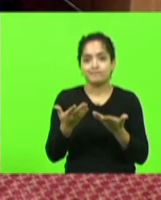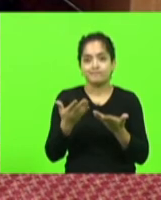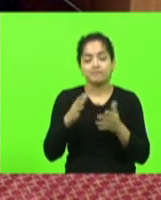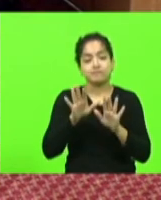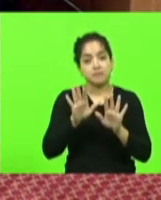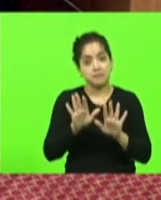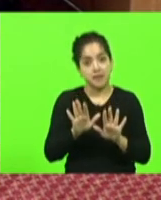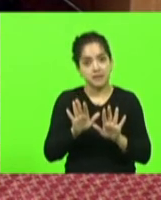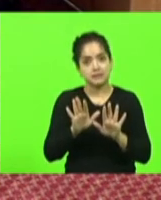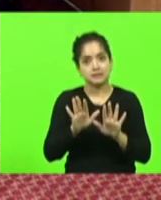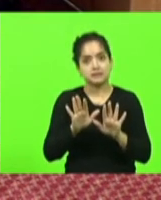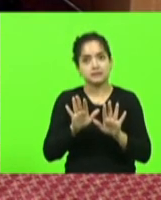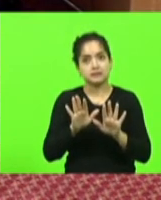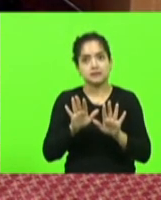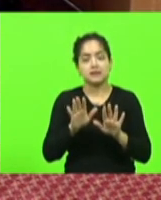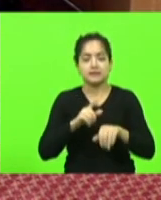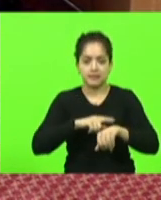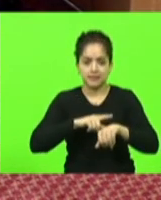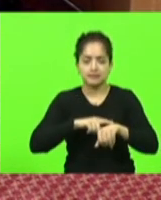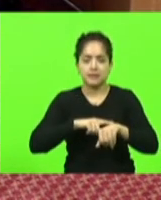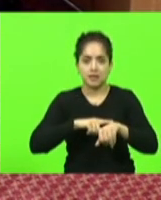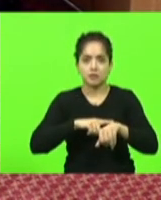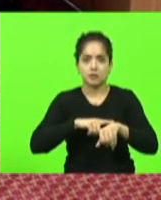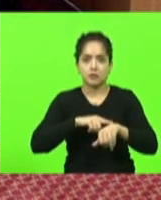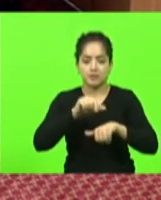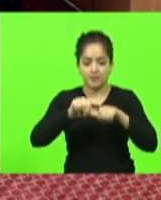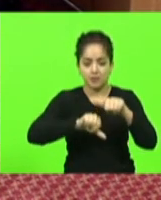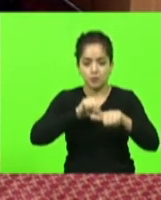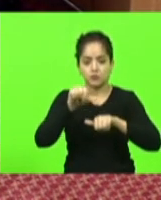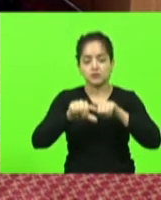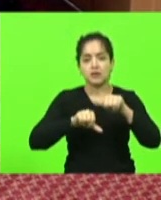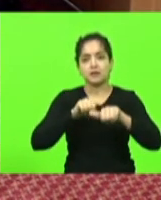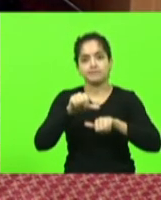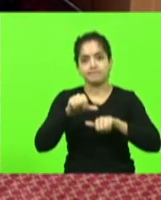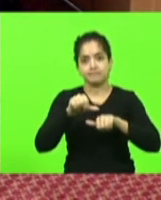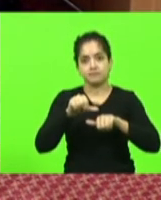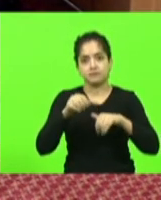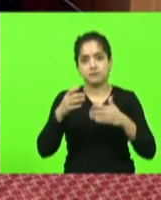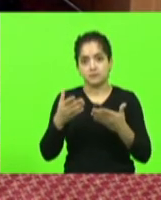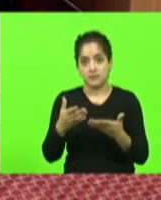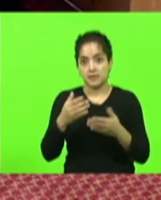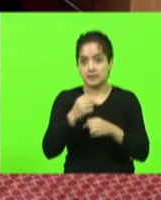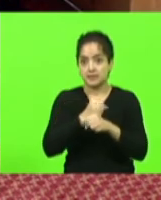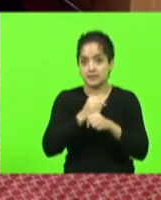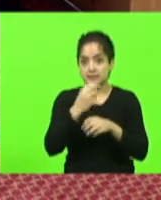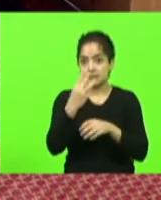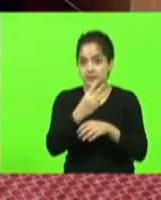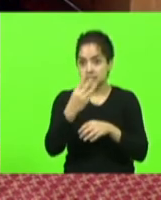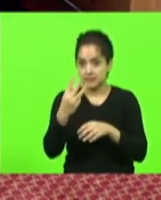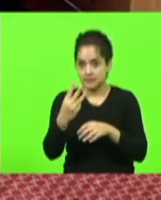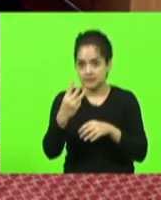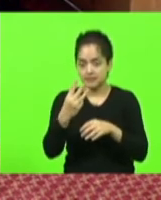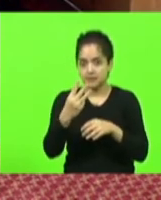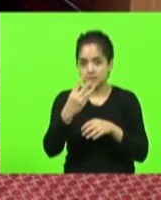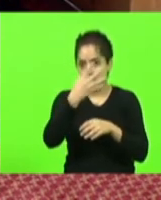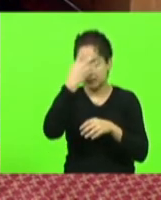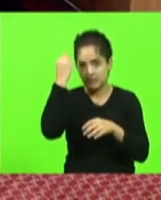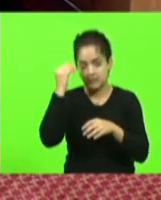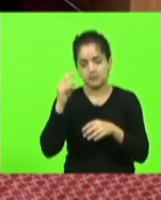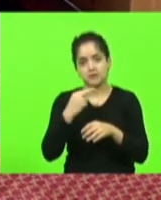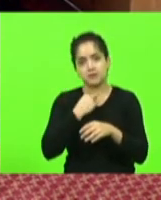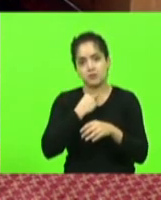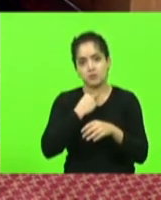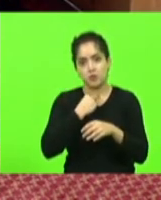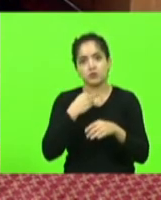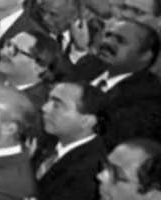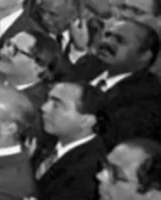mas sempre há tempo nós consertarmos então eu não poderia deixar de se 33 anos passar em branco de uma coisa que